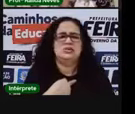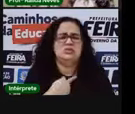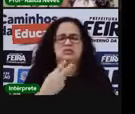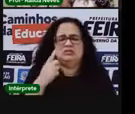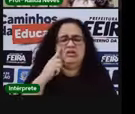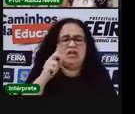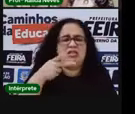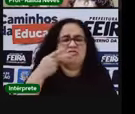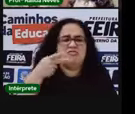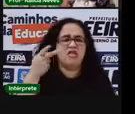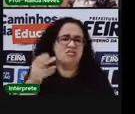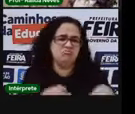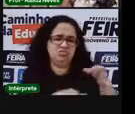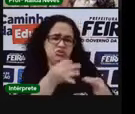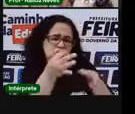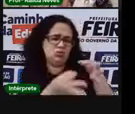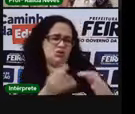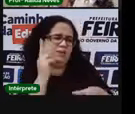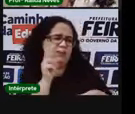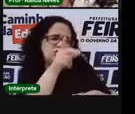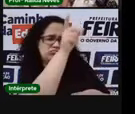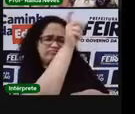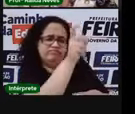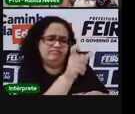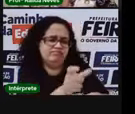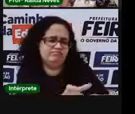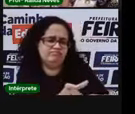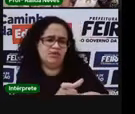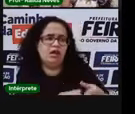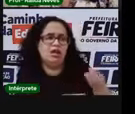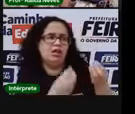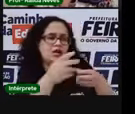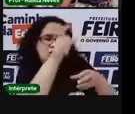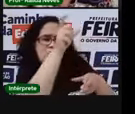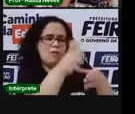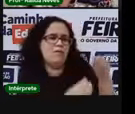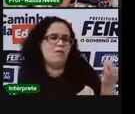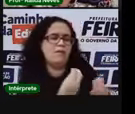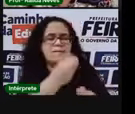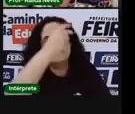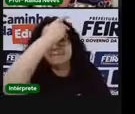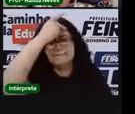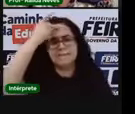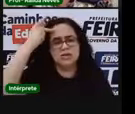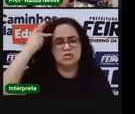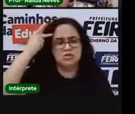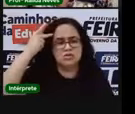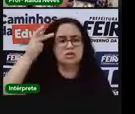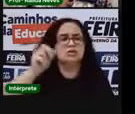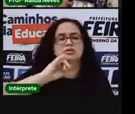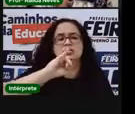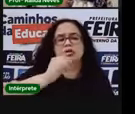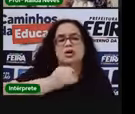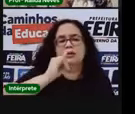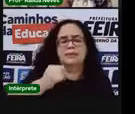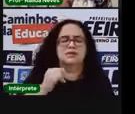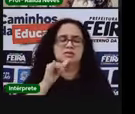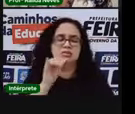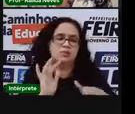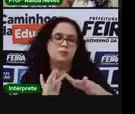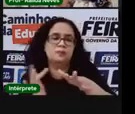outros, julgando pela sua aparência física. Nós não podemos aproveitar a rede social